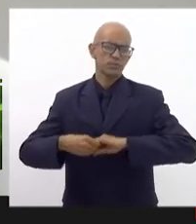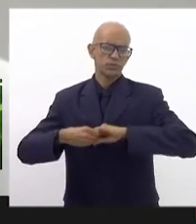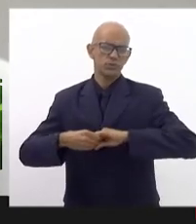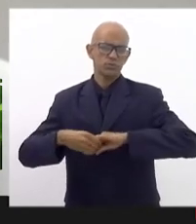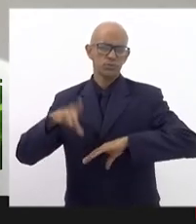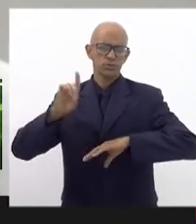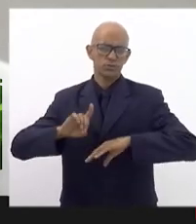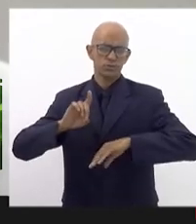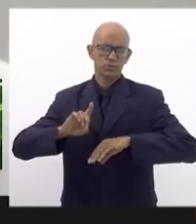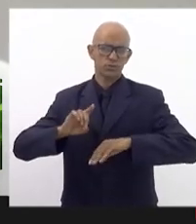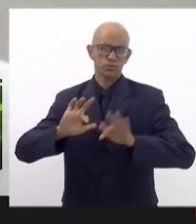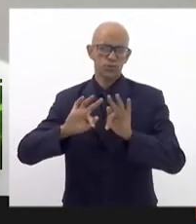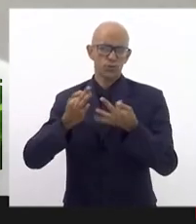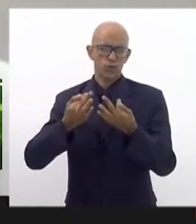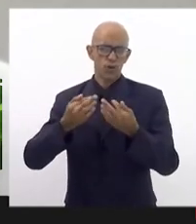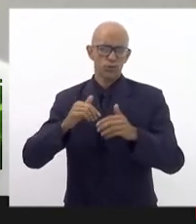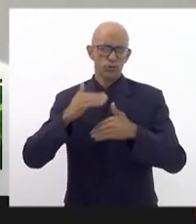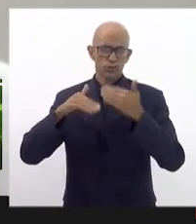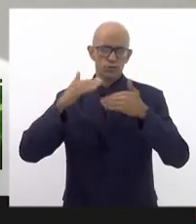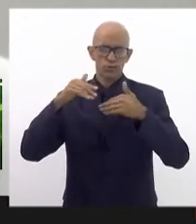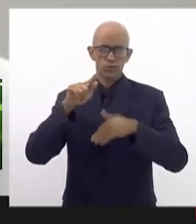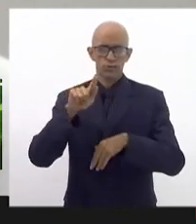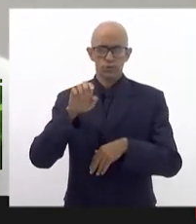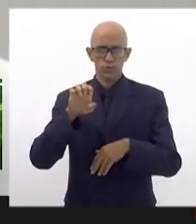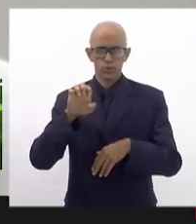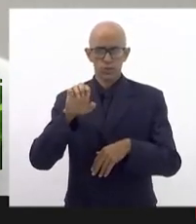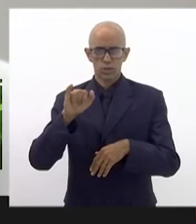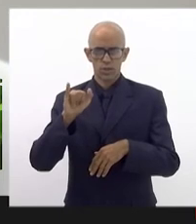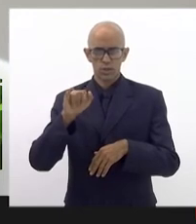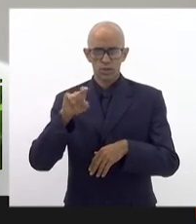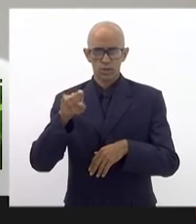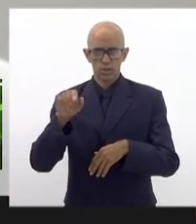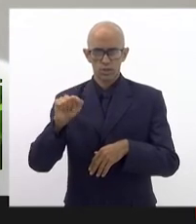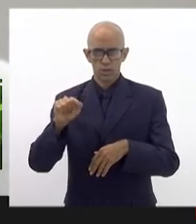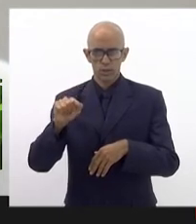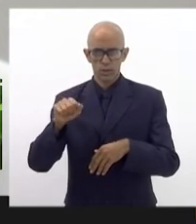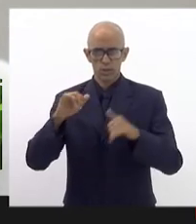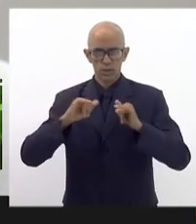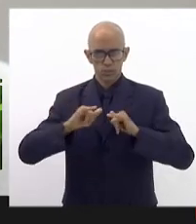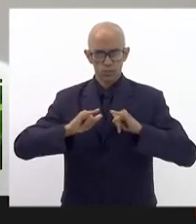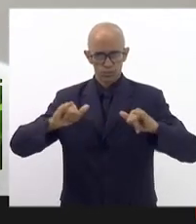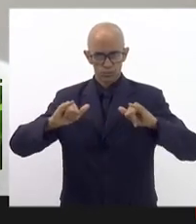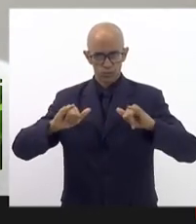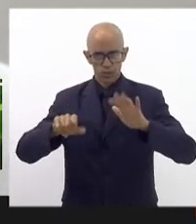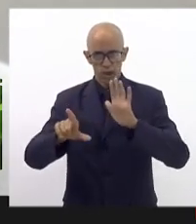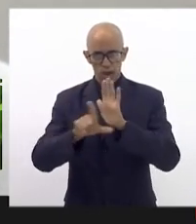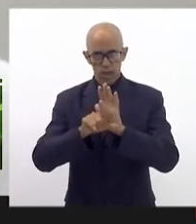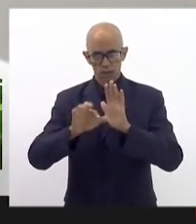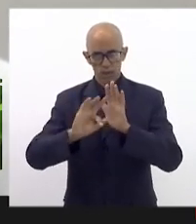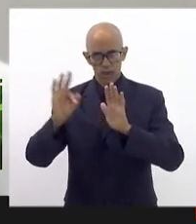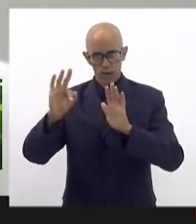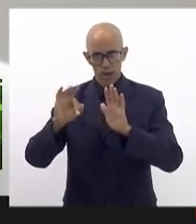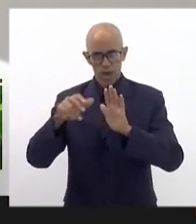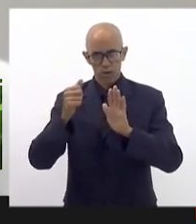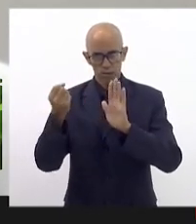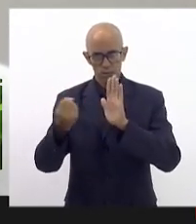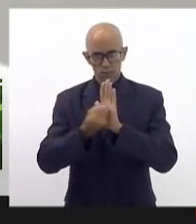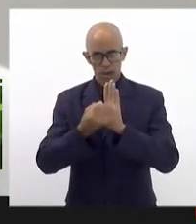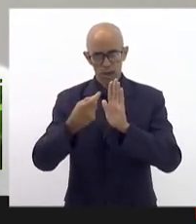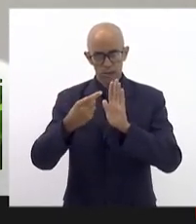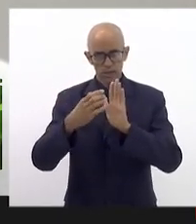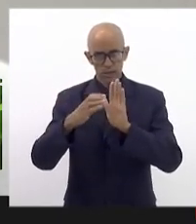do Fórum de Desenvolvimento da Alerj, a Geisa Rocha, que desde a publicação da Lei Federal, né, do Marco Legal da Ciência e